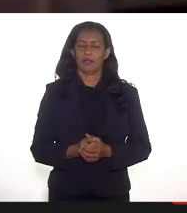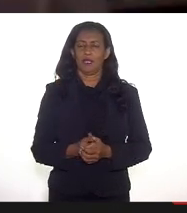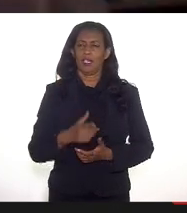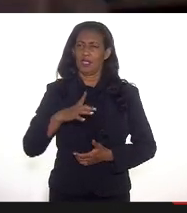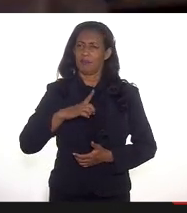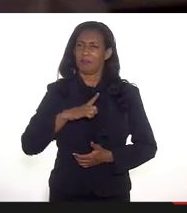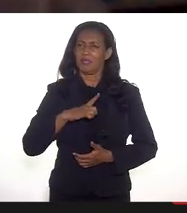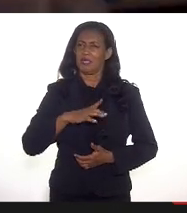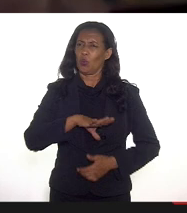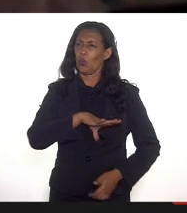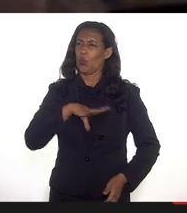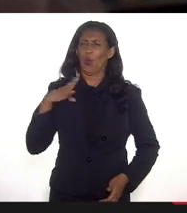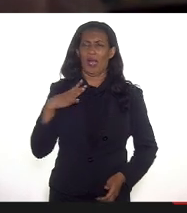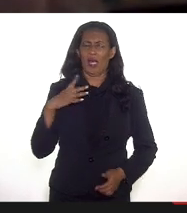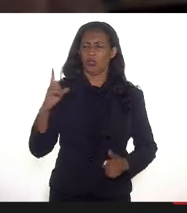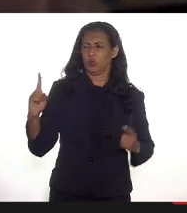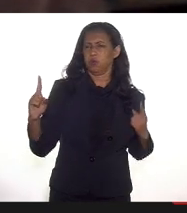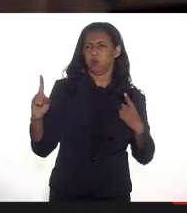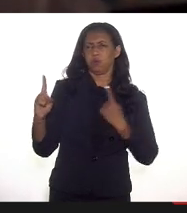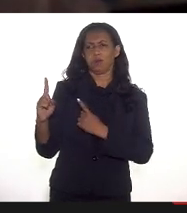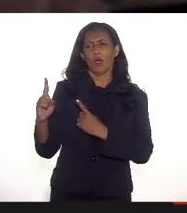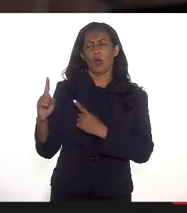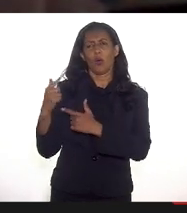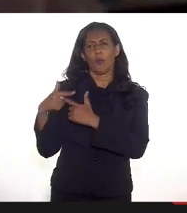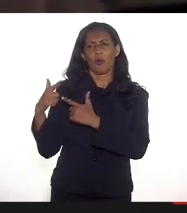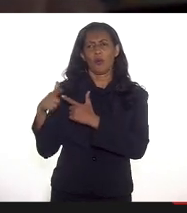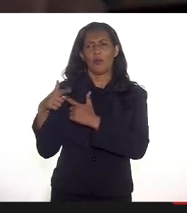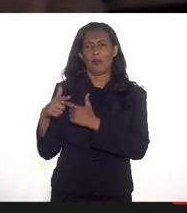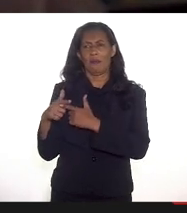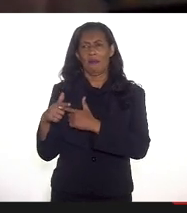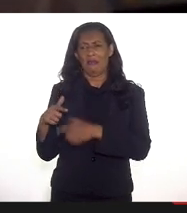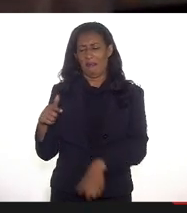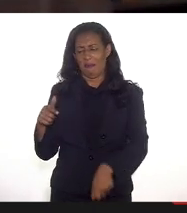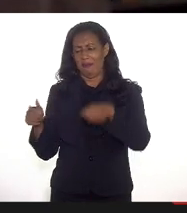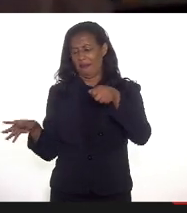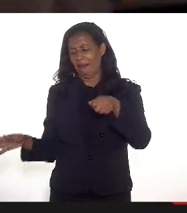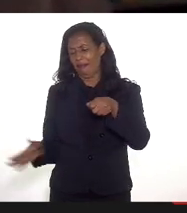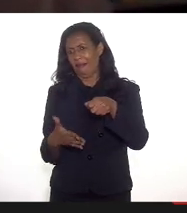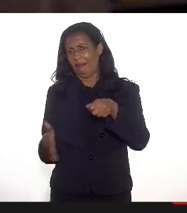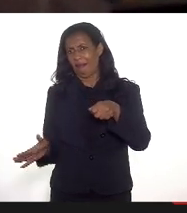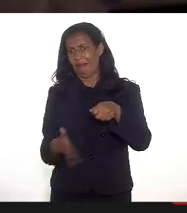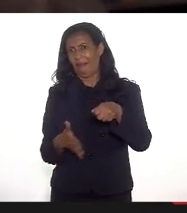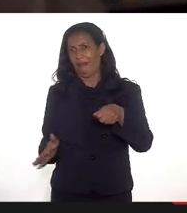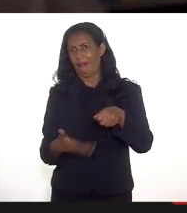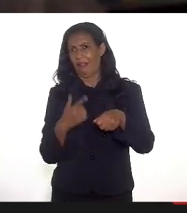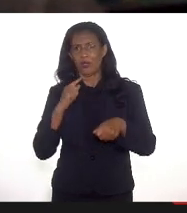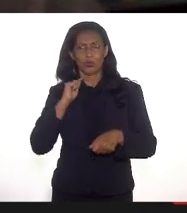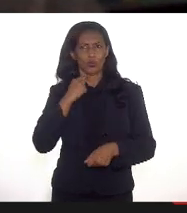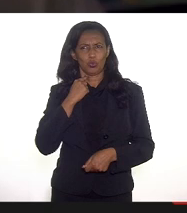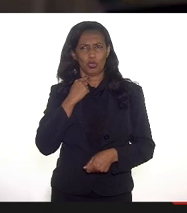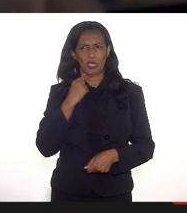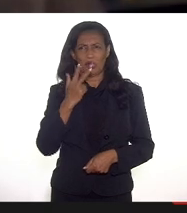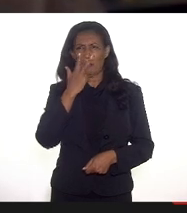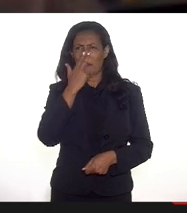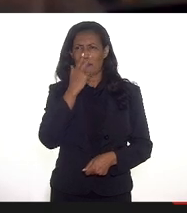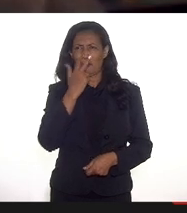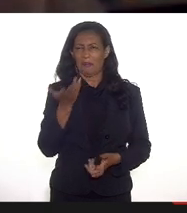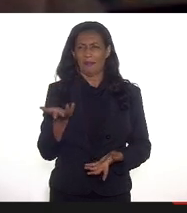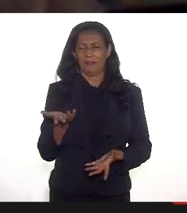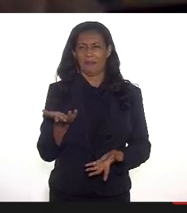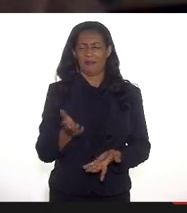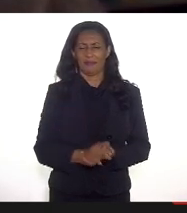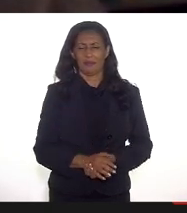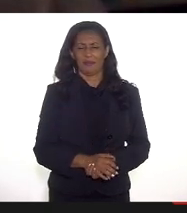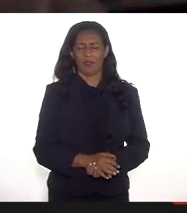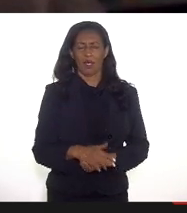ter coragem de enfrentar o problema. Não adianta ficar varrendo para debaixo do tapete. Senão a gente vai ficar enxugando gelo. Né? E quando